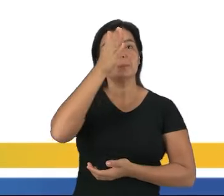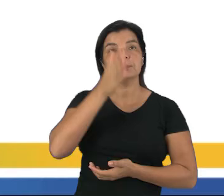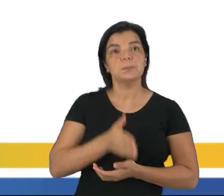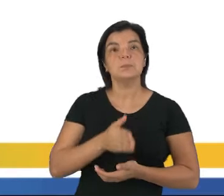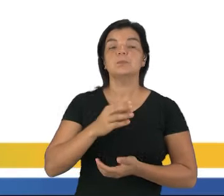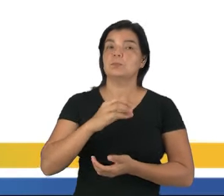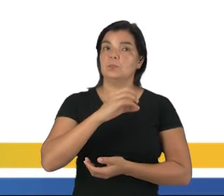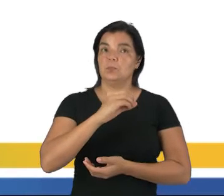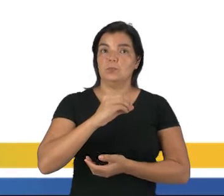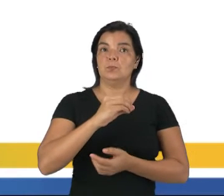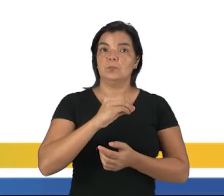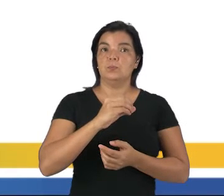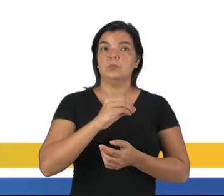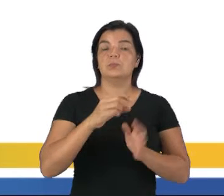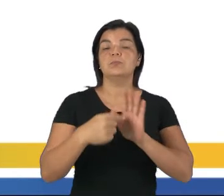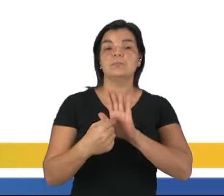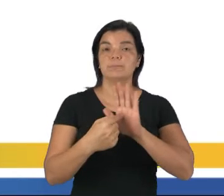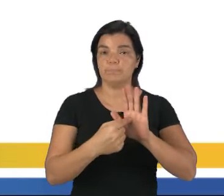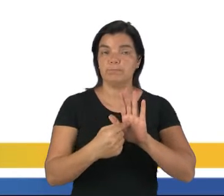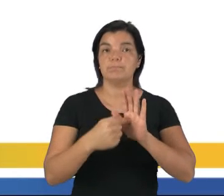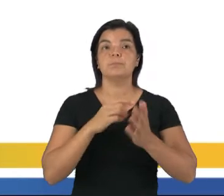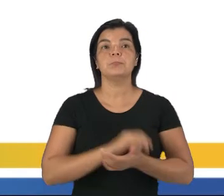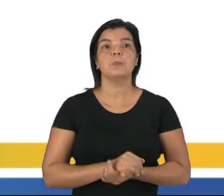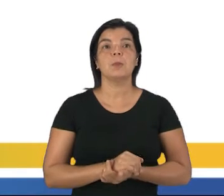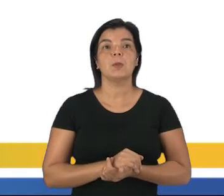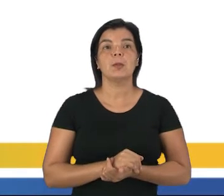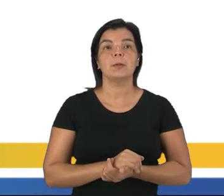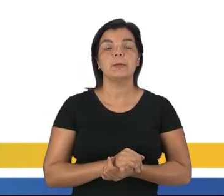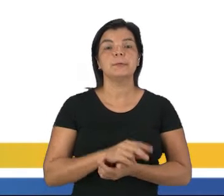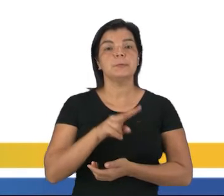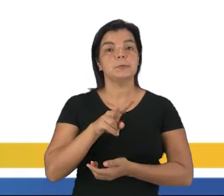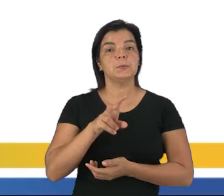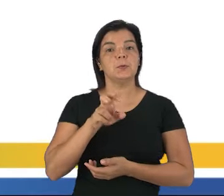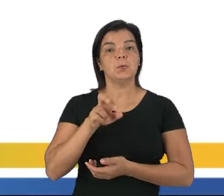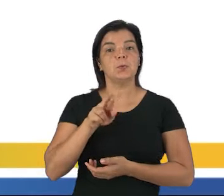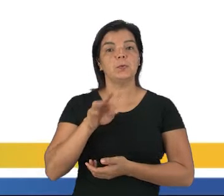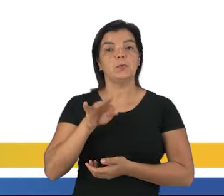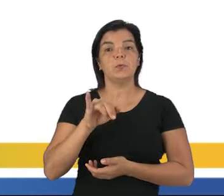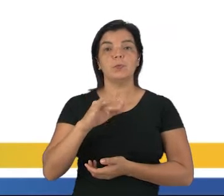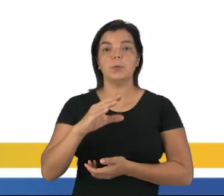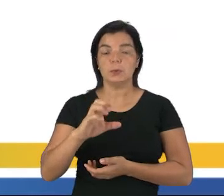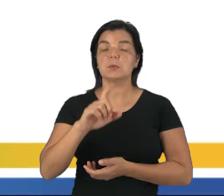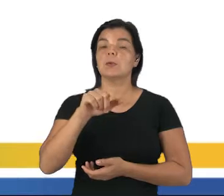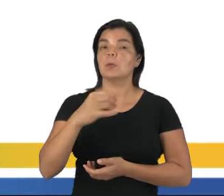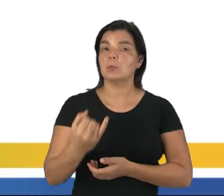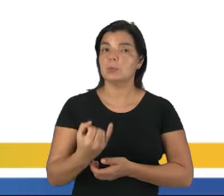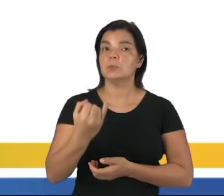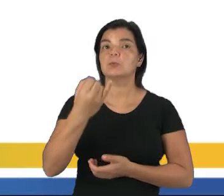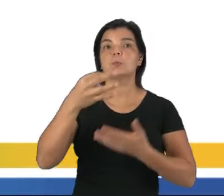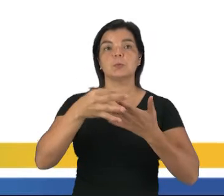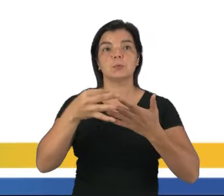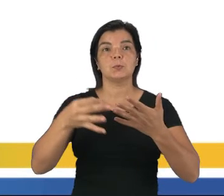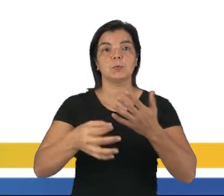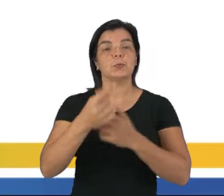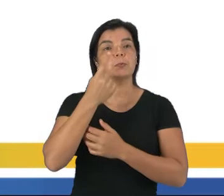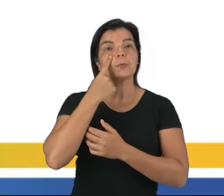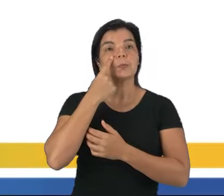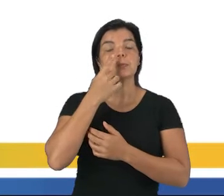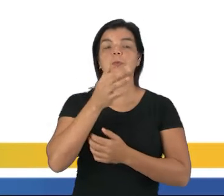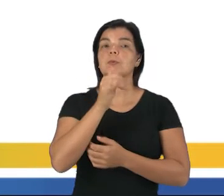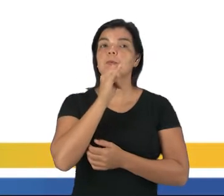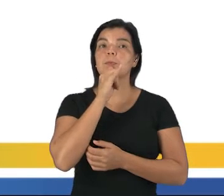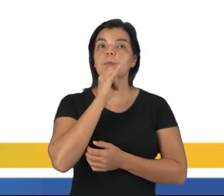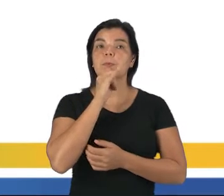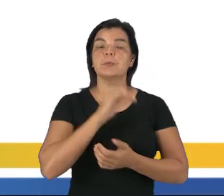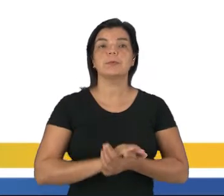os zeros da função que ela representa e o vértice. Esses elementos são muito importantes. Vamos ver aqui um exemplo.